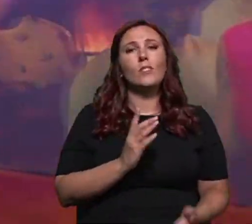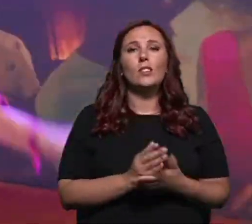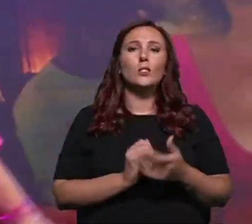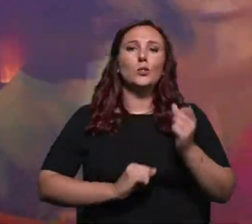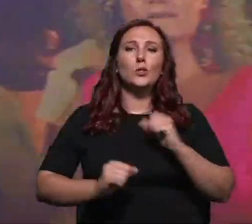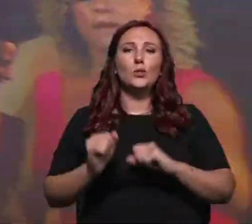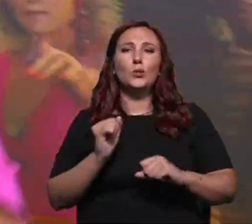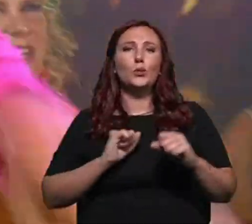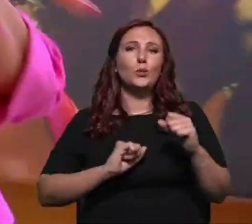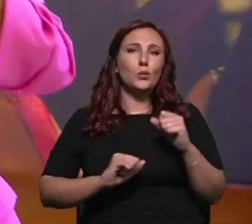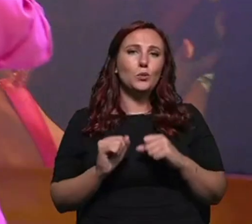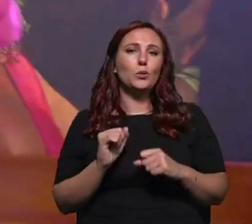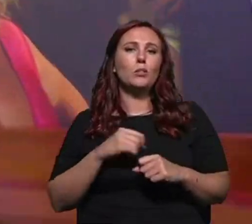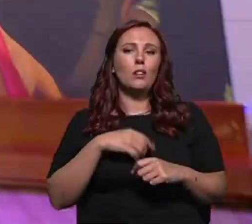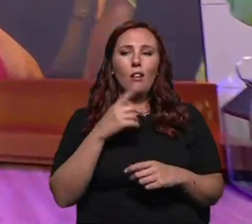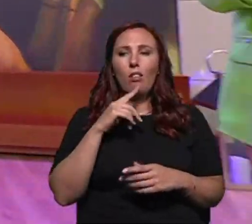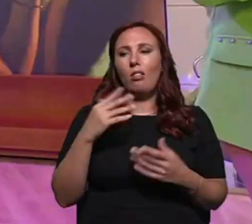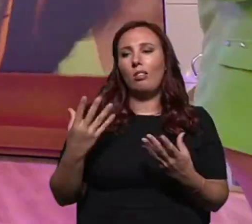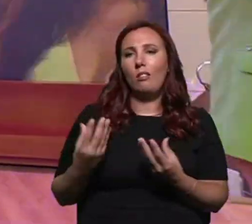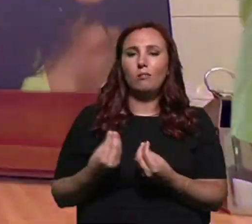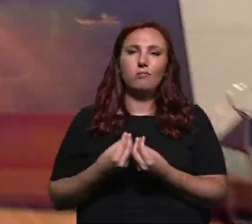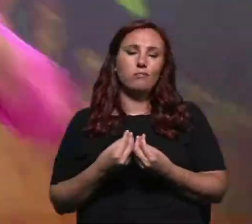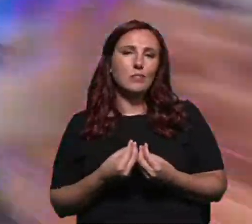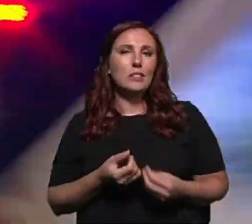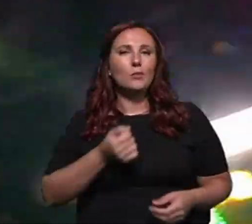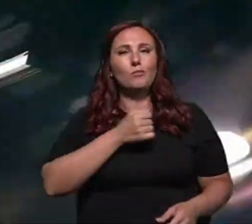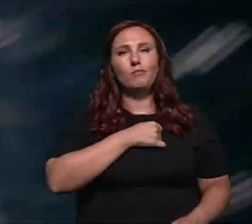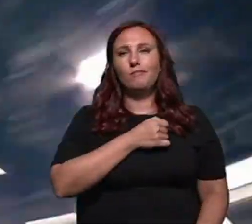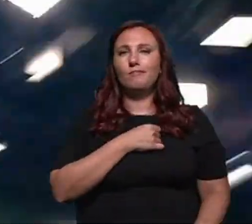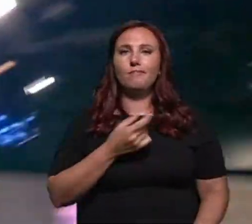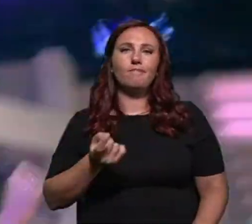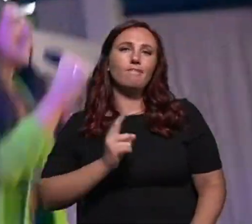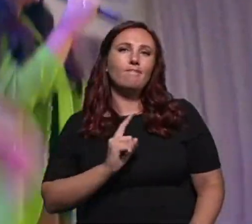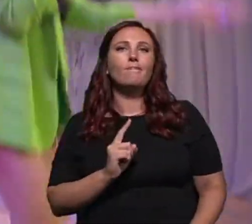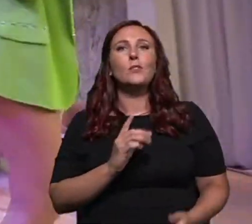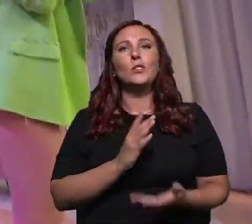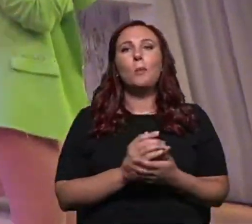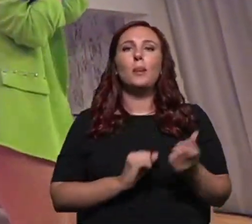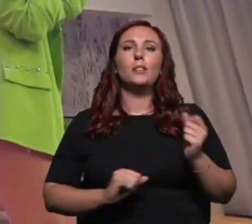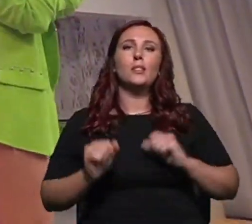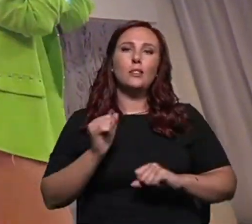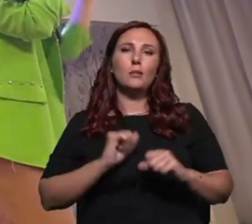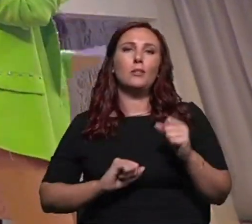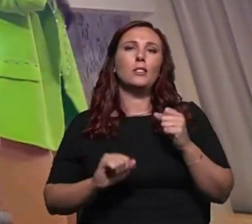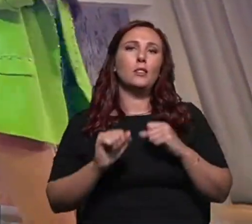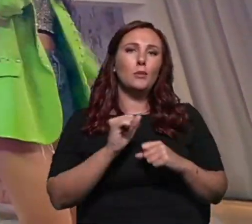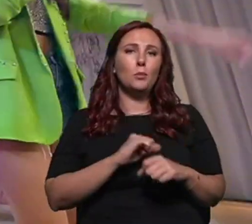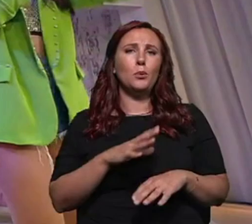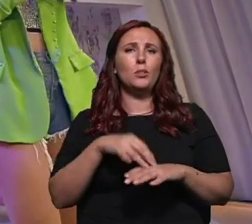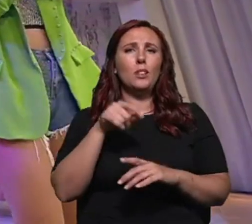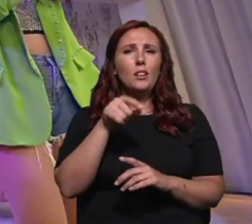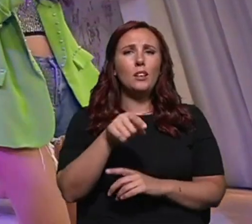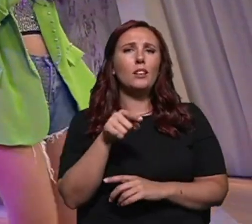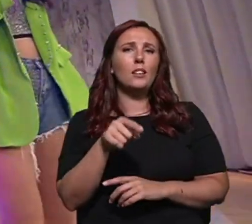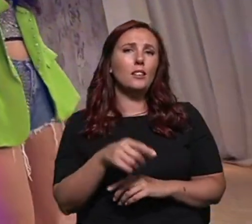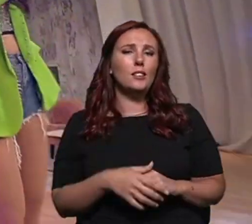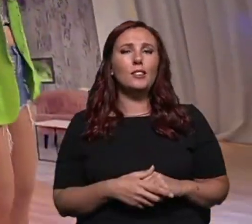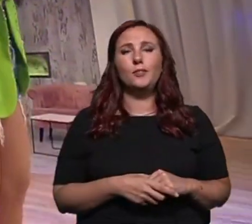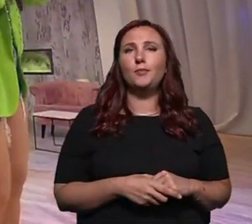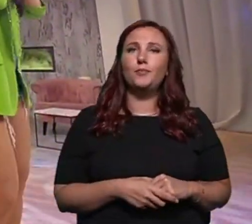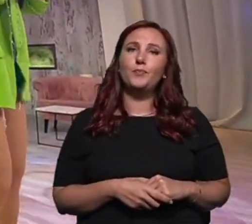só samba só samba para te ter meu coração não bate só samba só samba samba por